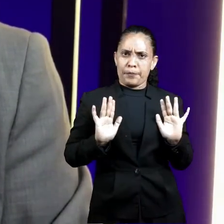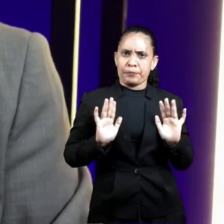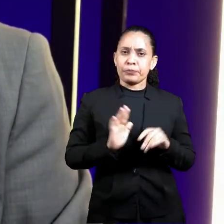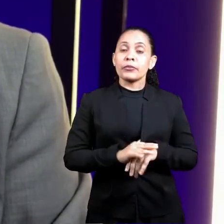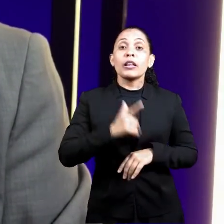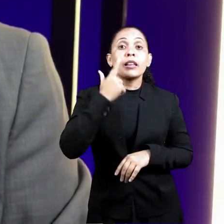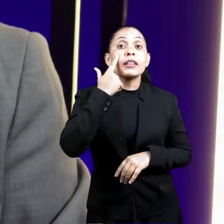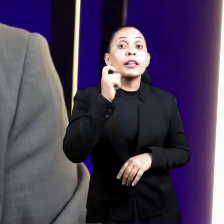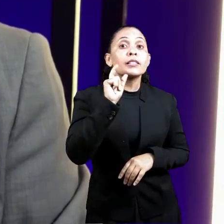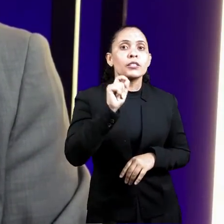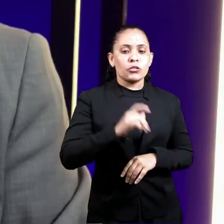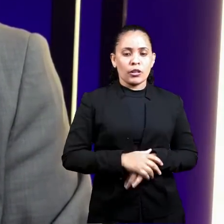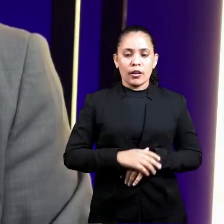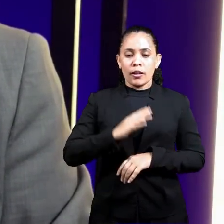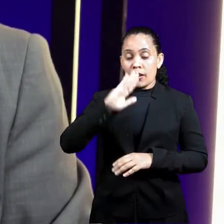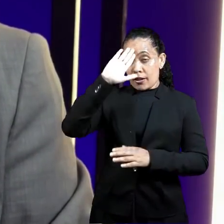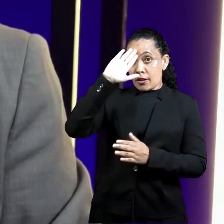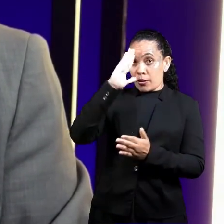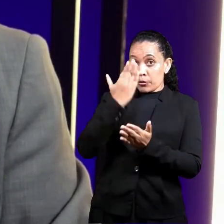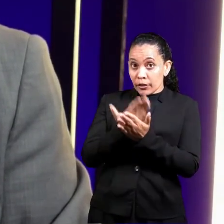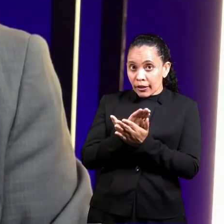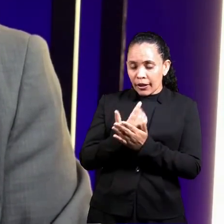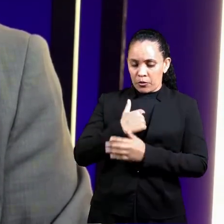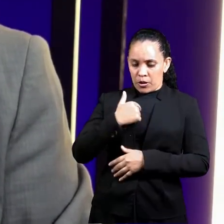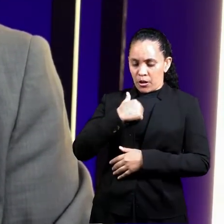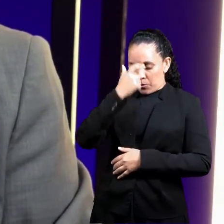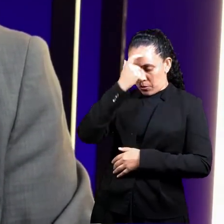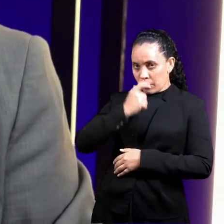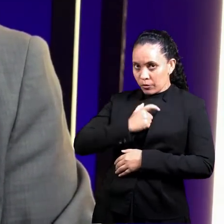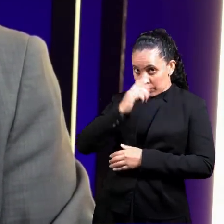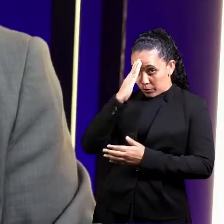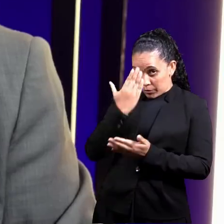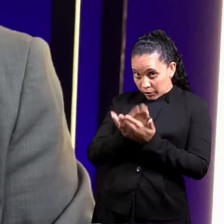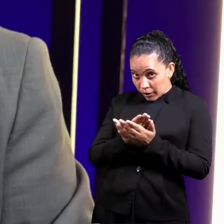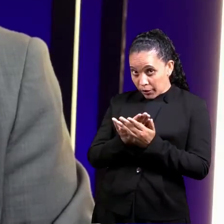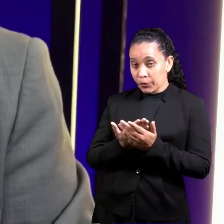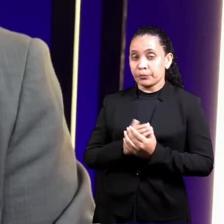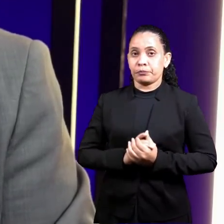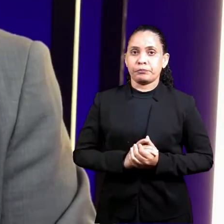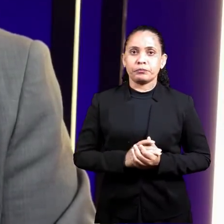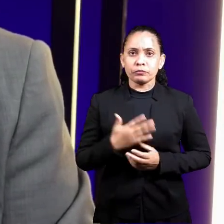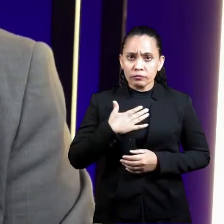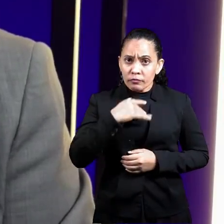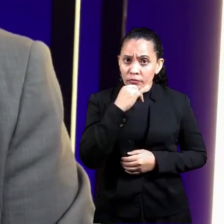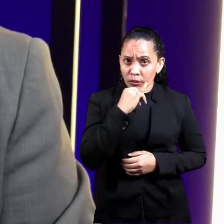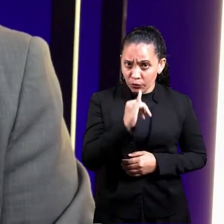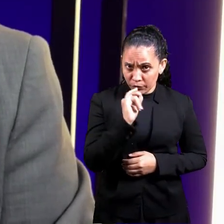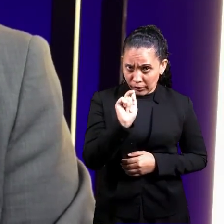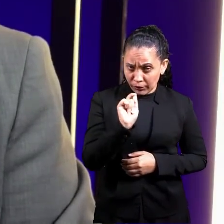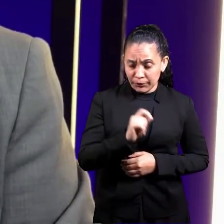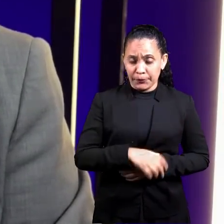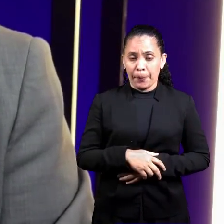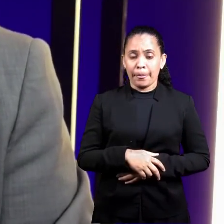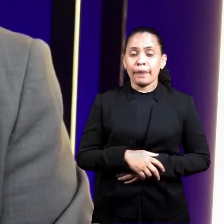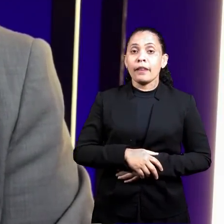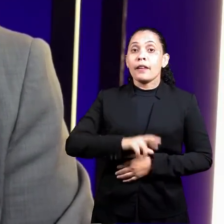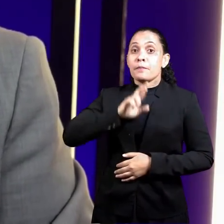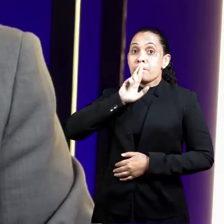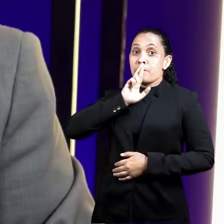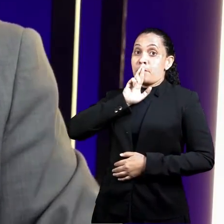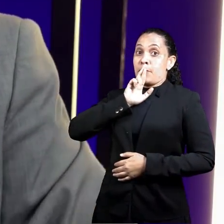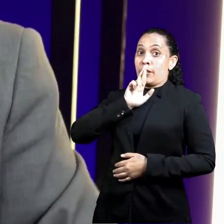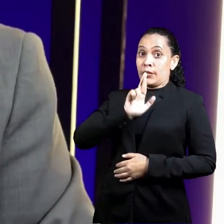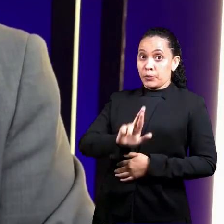porque eu creio, né? Eu vou até fazer essa inserção aqui, que a resposta